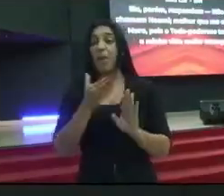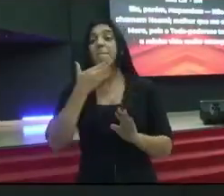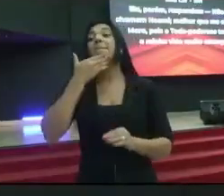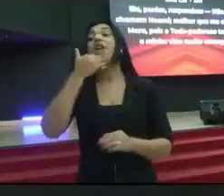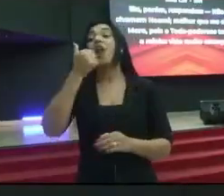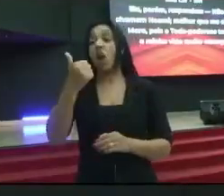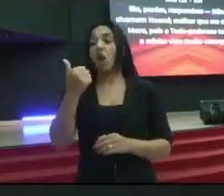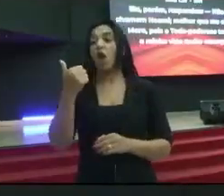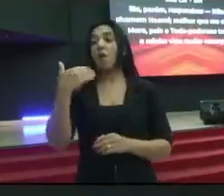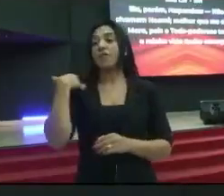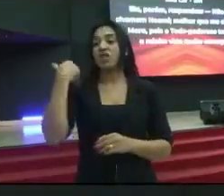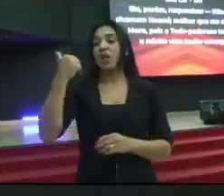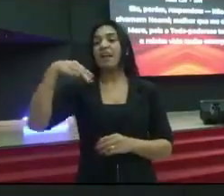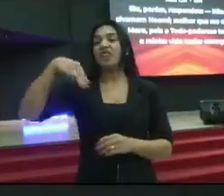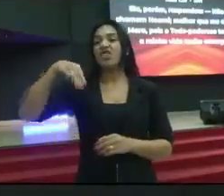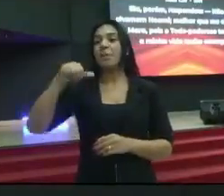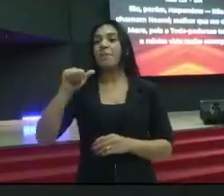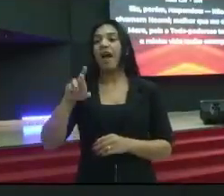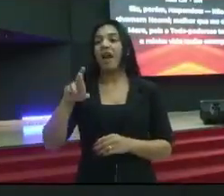Melhor que me chamem de Mara,